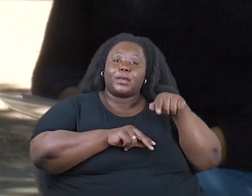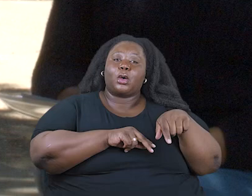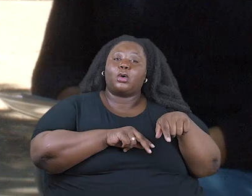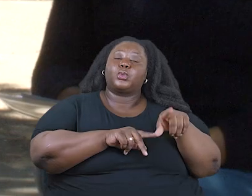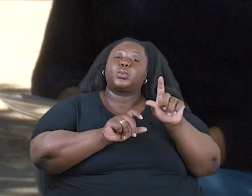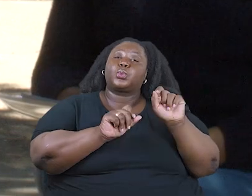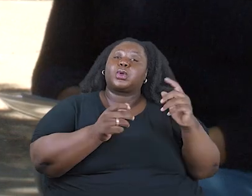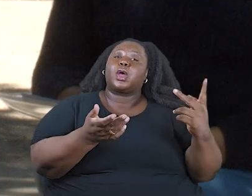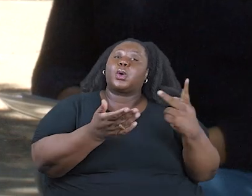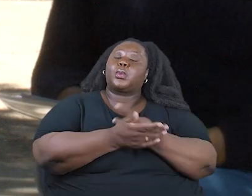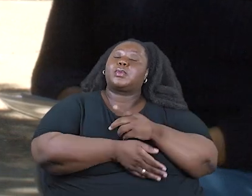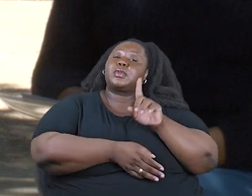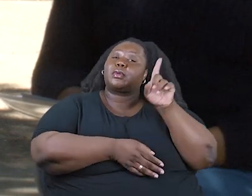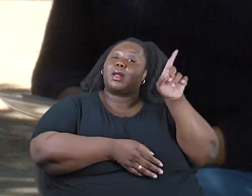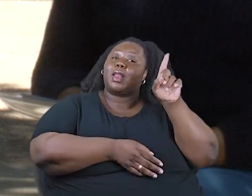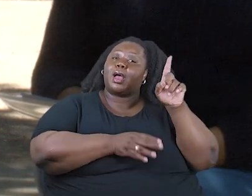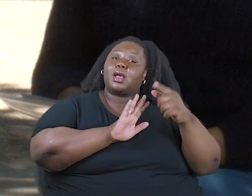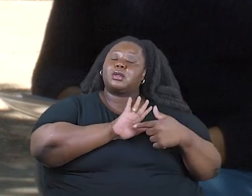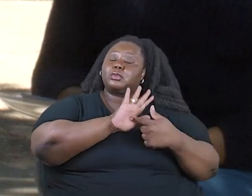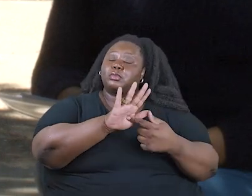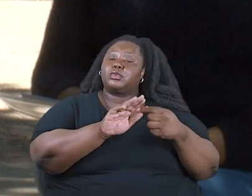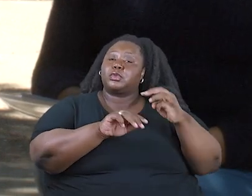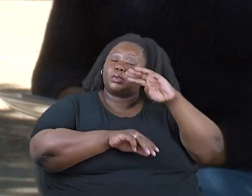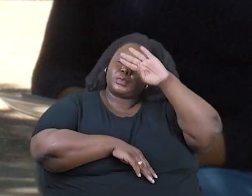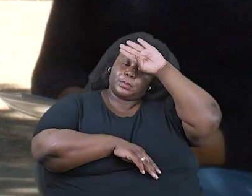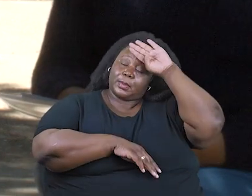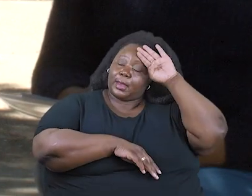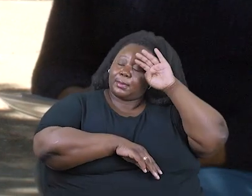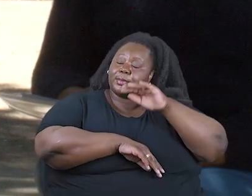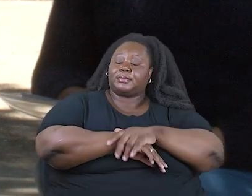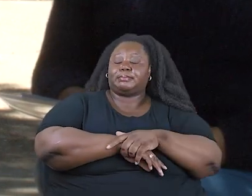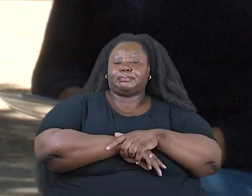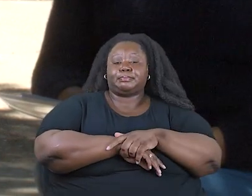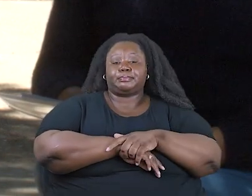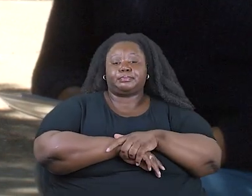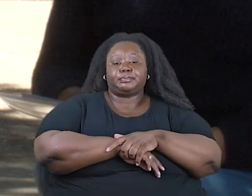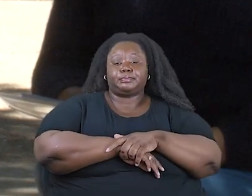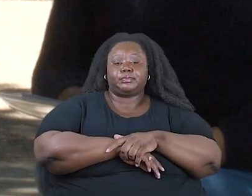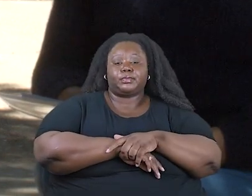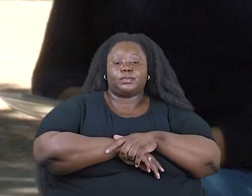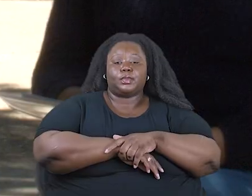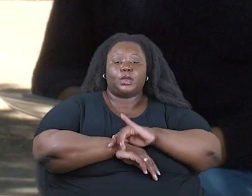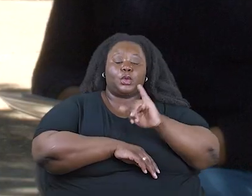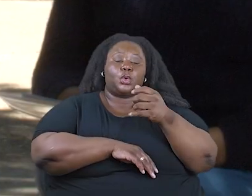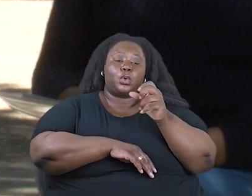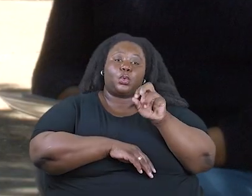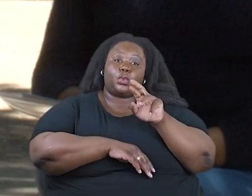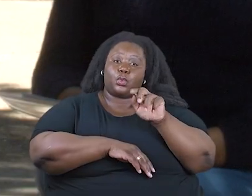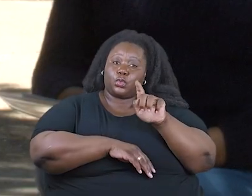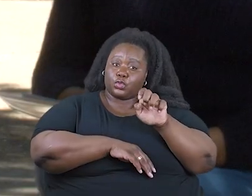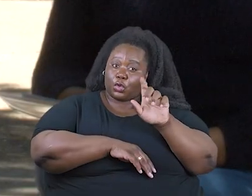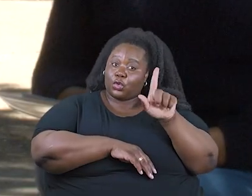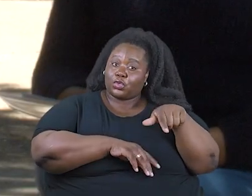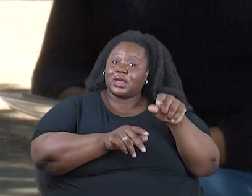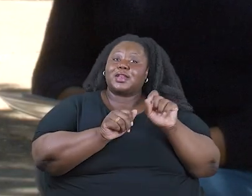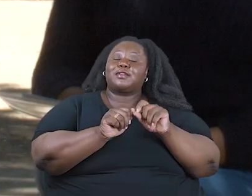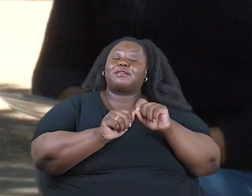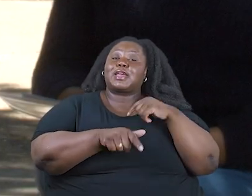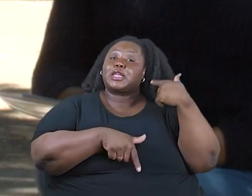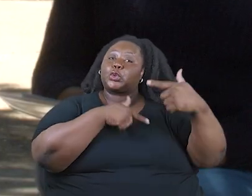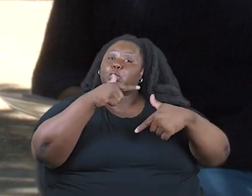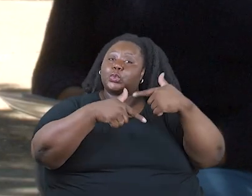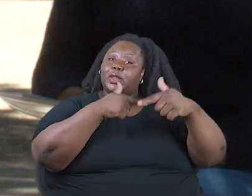da exposição lá no Museu da Pampulha, né? Que o Jorge Mena Barreto ele fez um trabalho